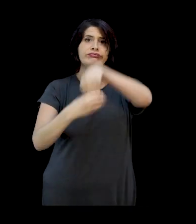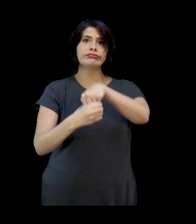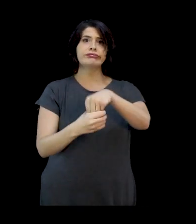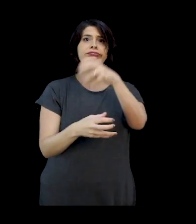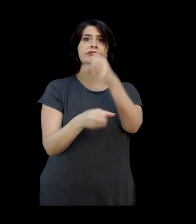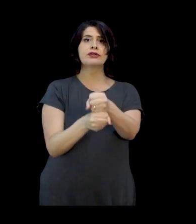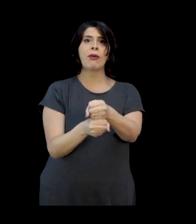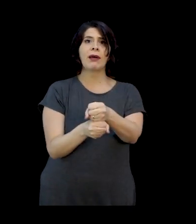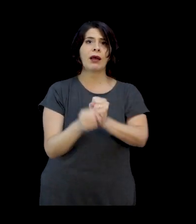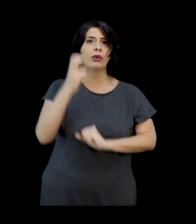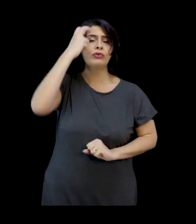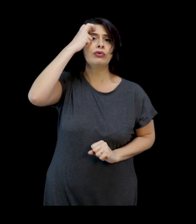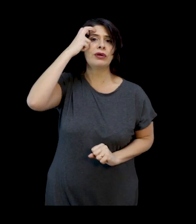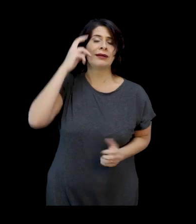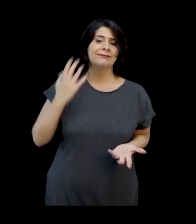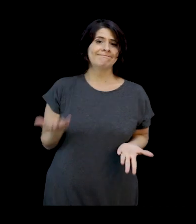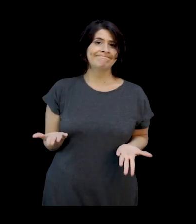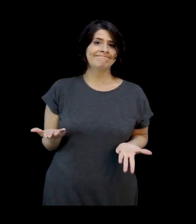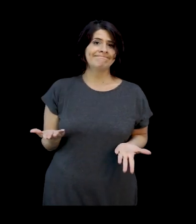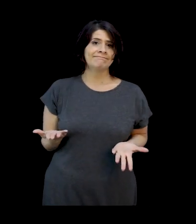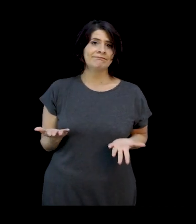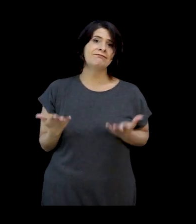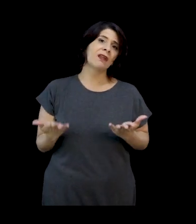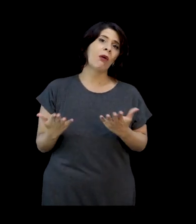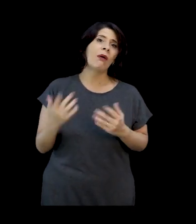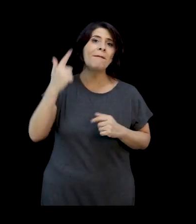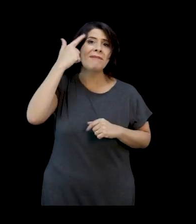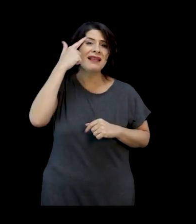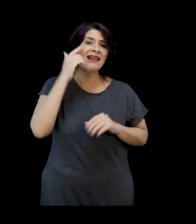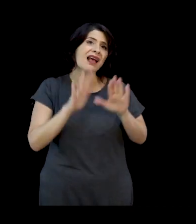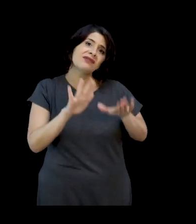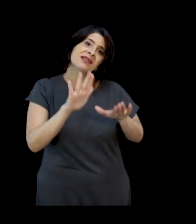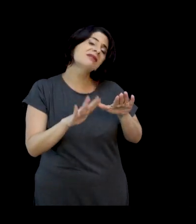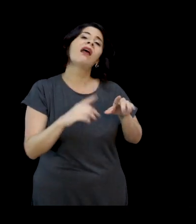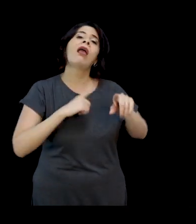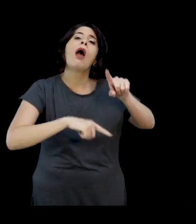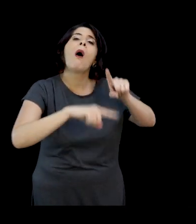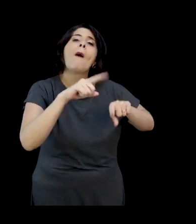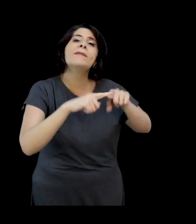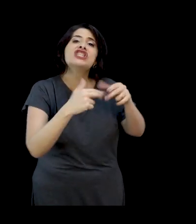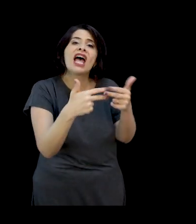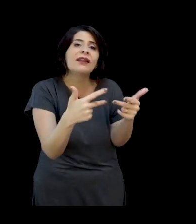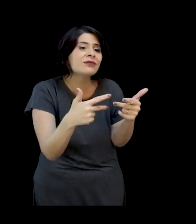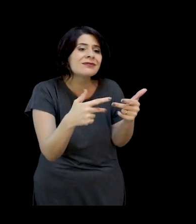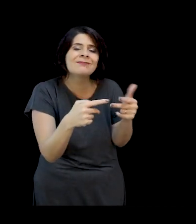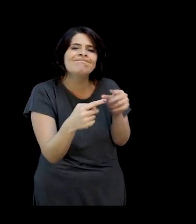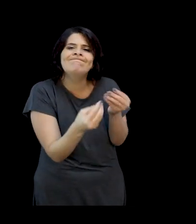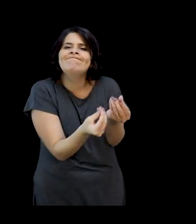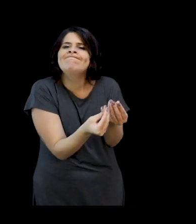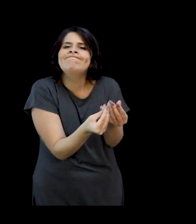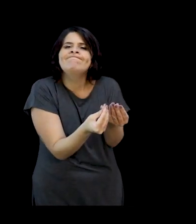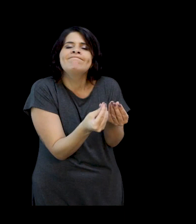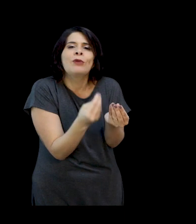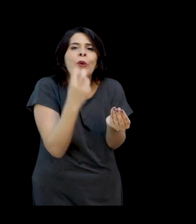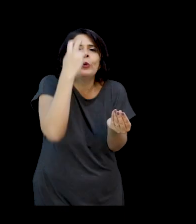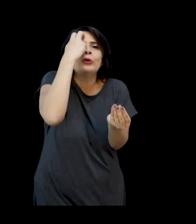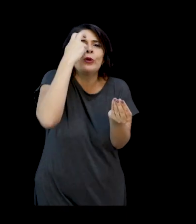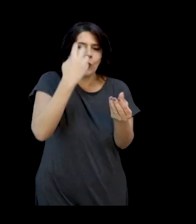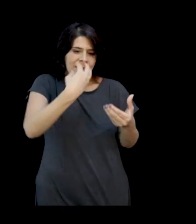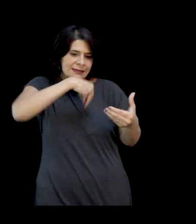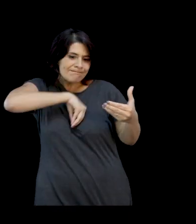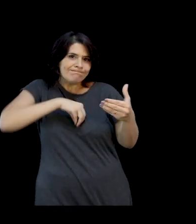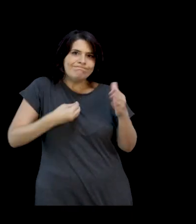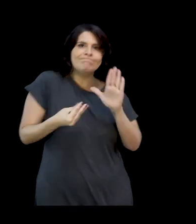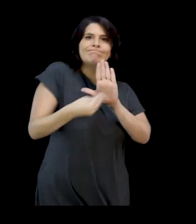de objetos destituídos, que não têm traços, não têm vestígios desta demanda da exteriorização